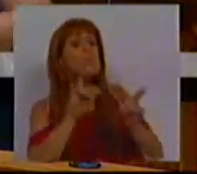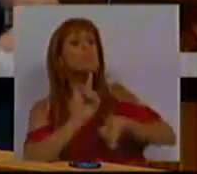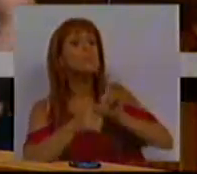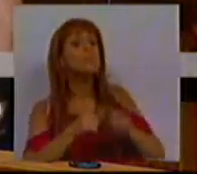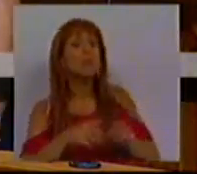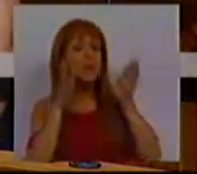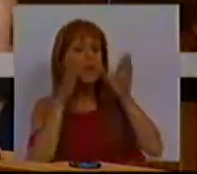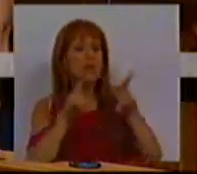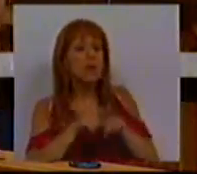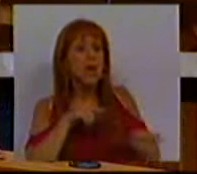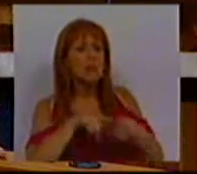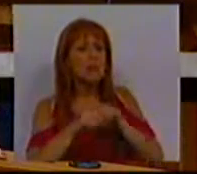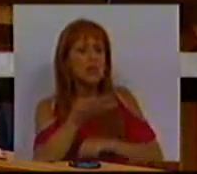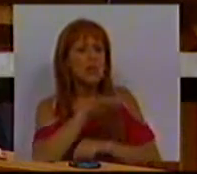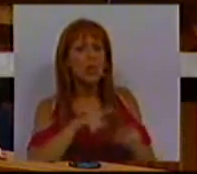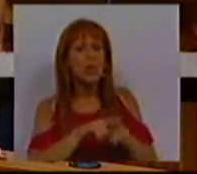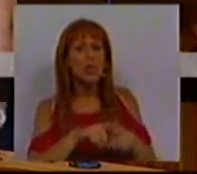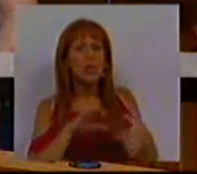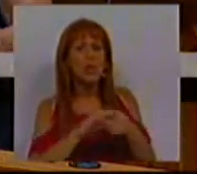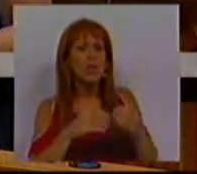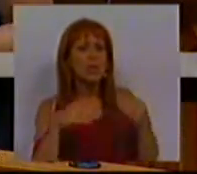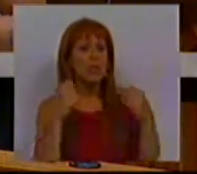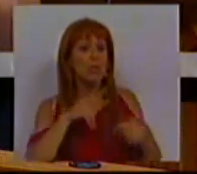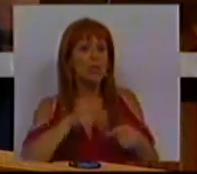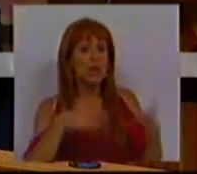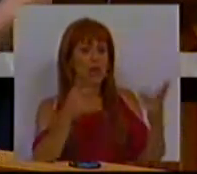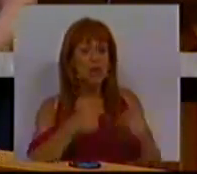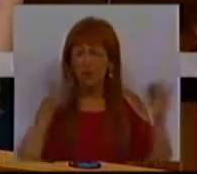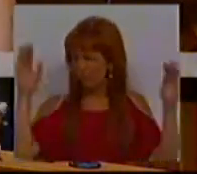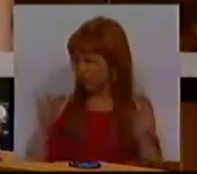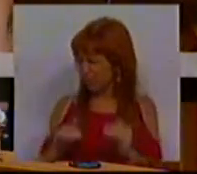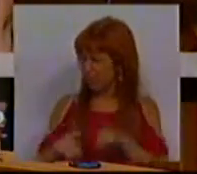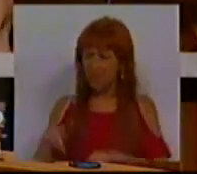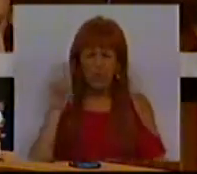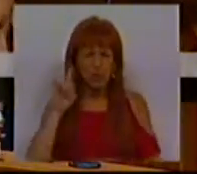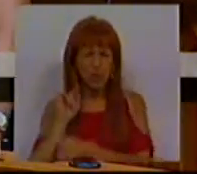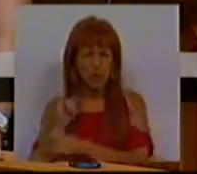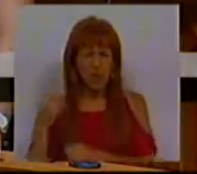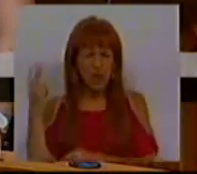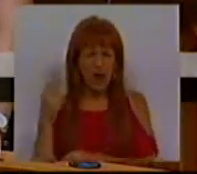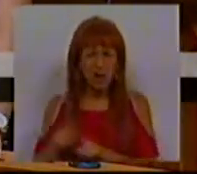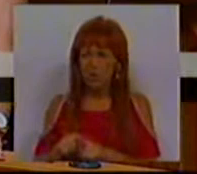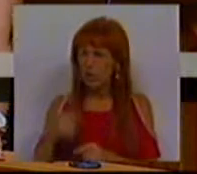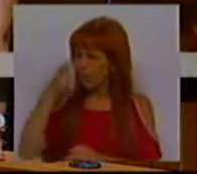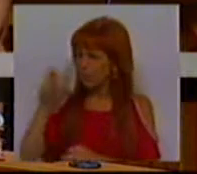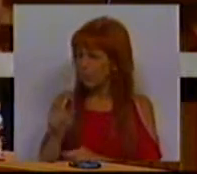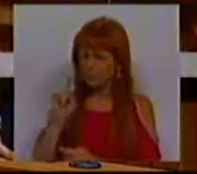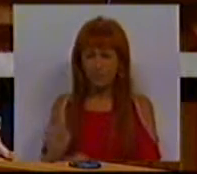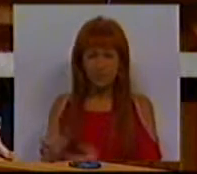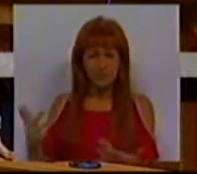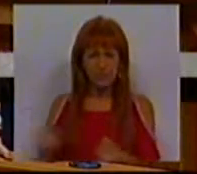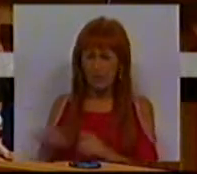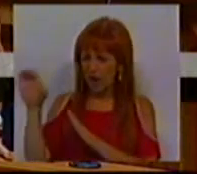em centrar as suas políticas na área do português e de matemática. É esta diminuição da importância das artes e das humanidades